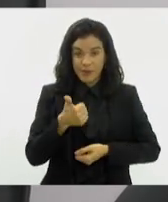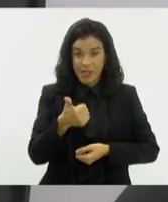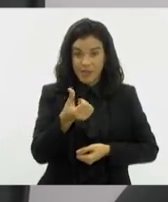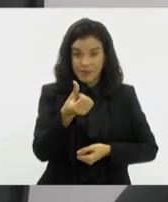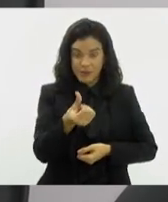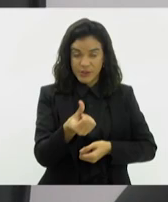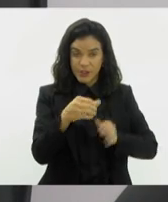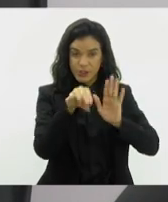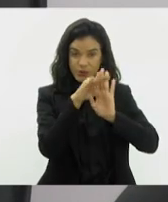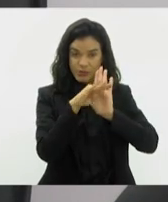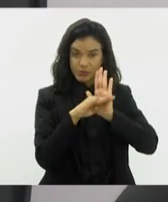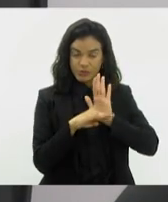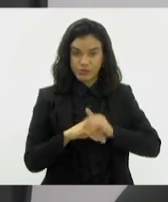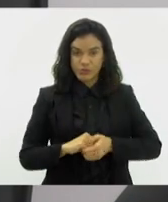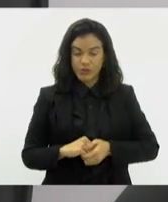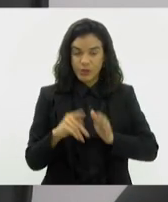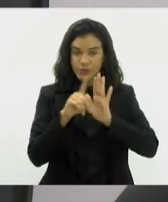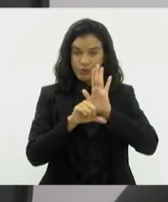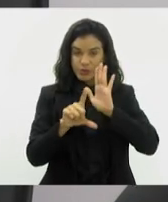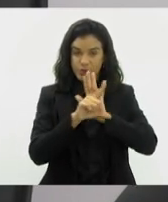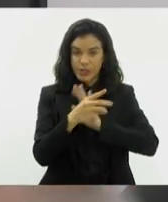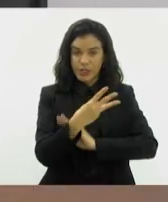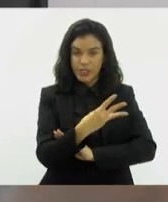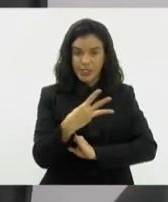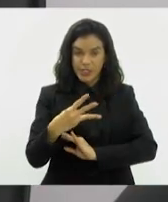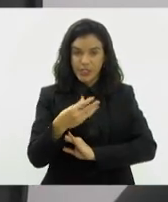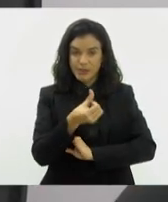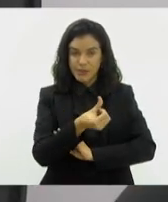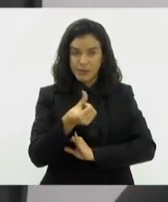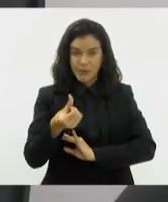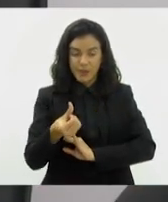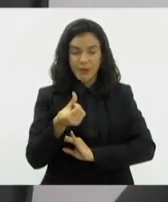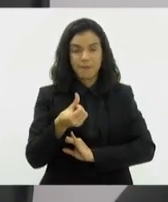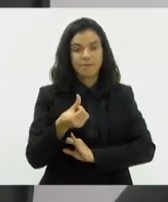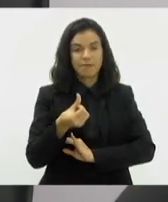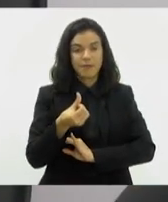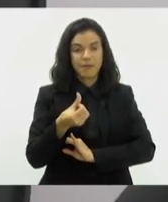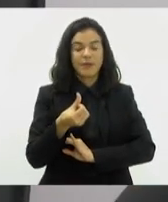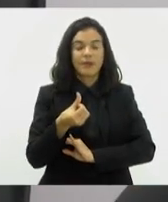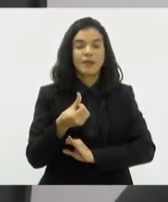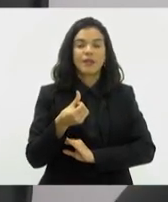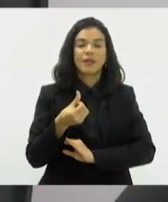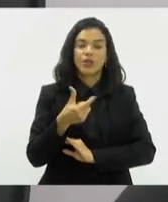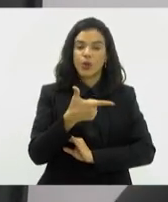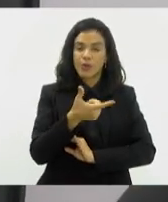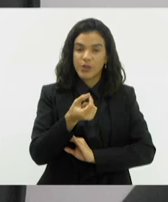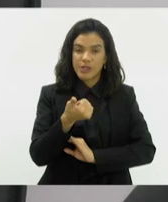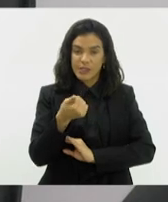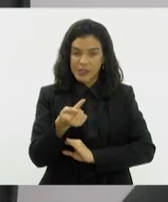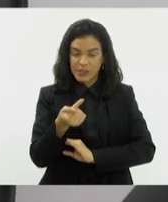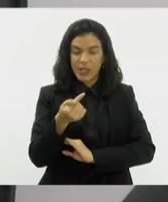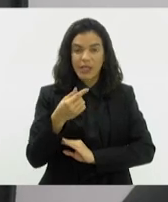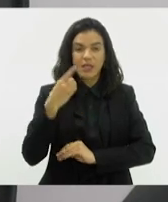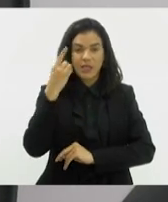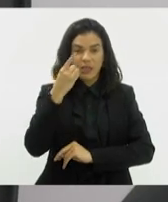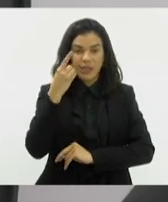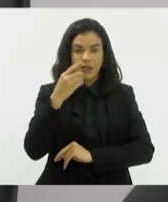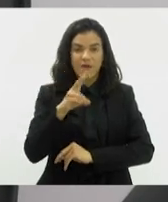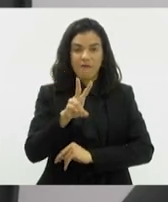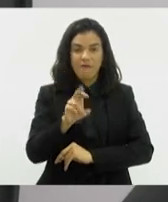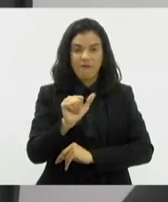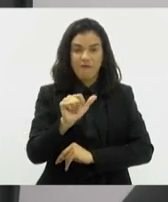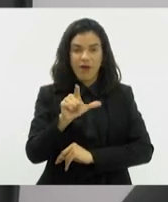16º da pauta. Projeto de lei 3366/17, de autoria do deputado